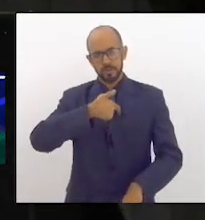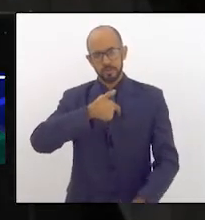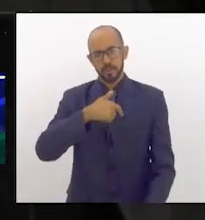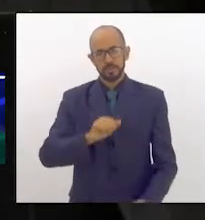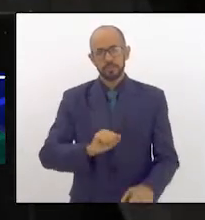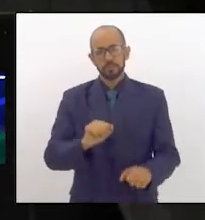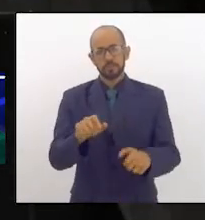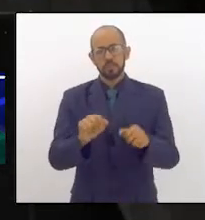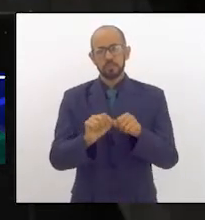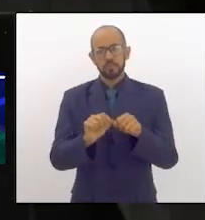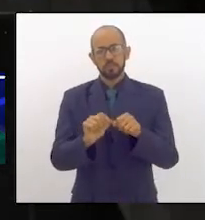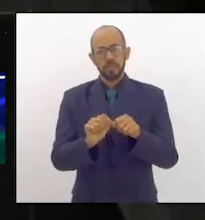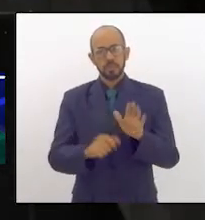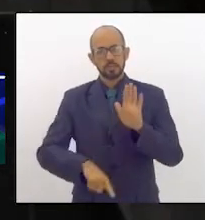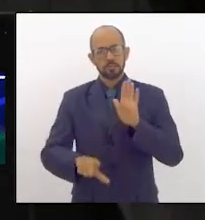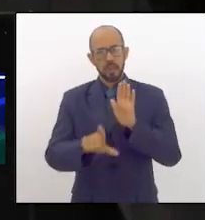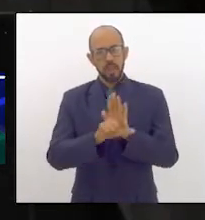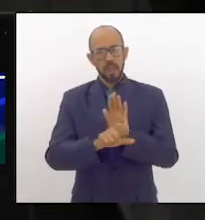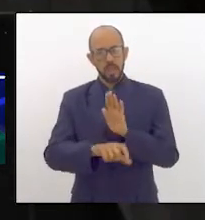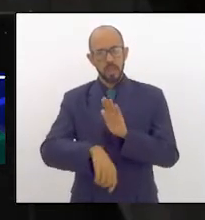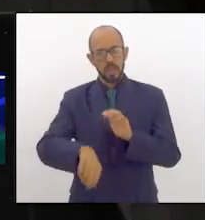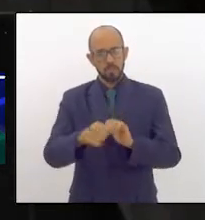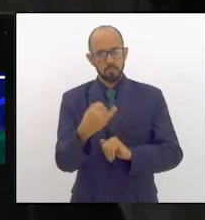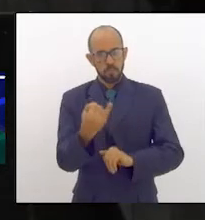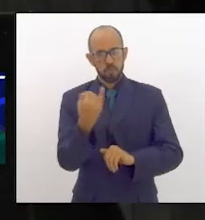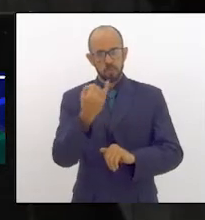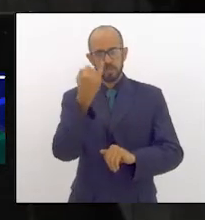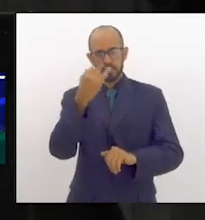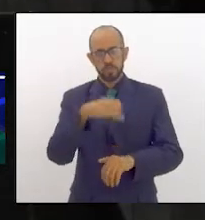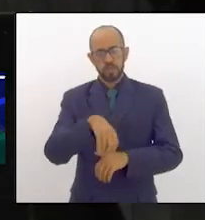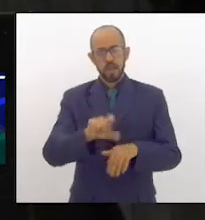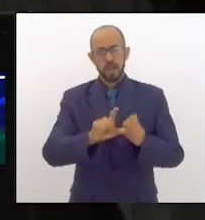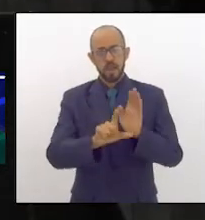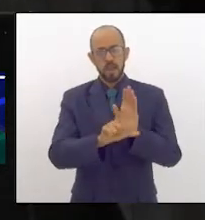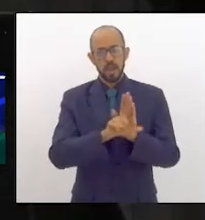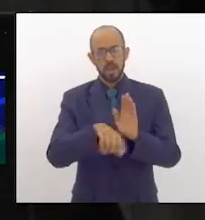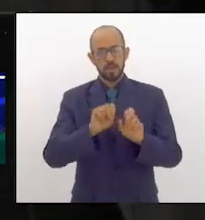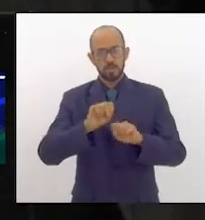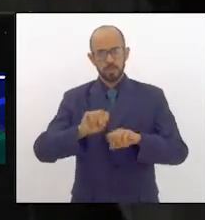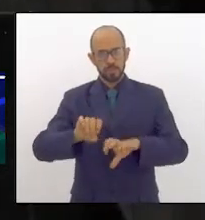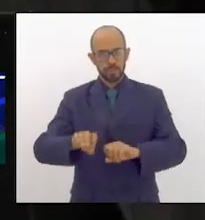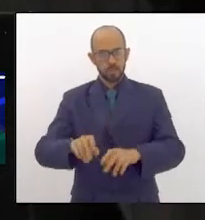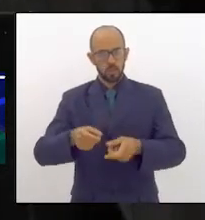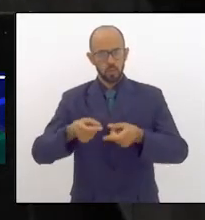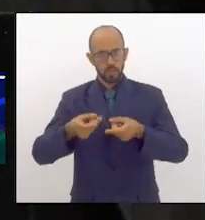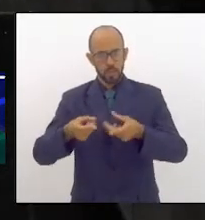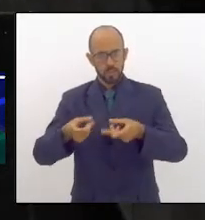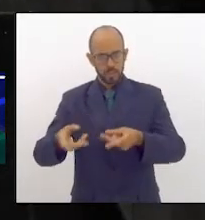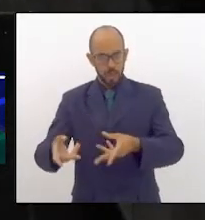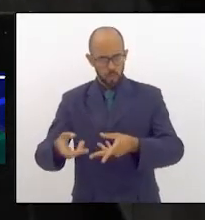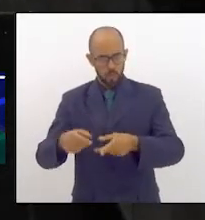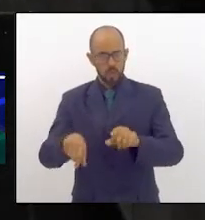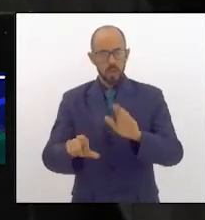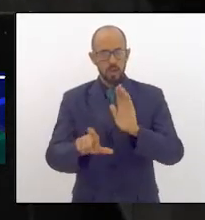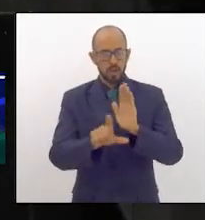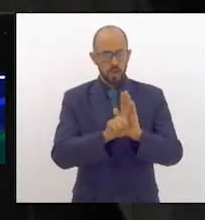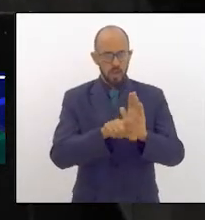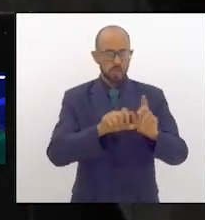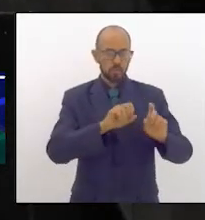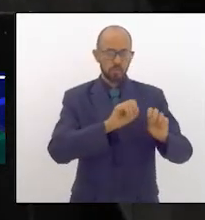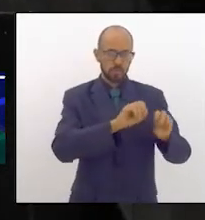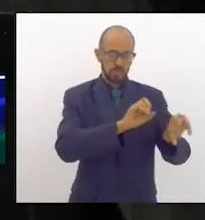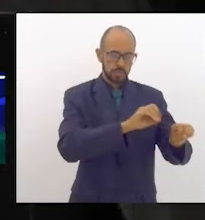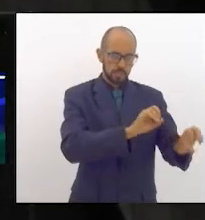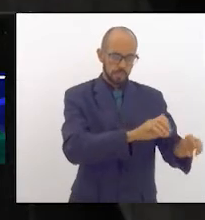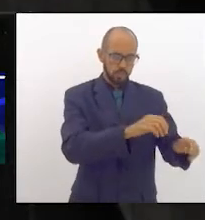de leis orgânicas importantes como a Lei Orgânica do ensino comercial como a Lei Orgânica do ensino Industrial